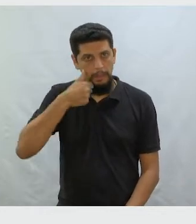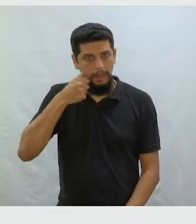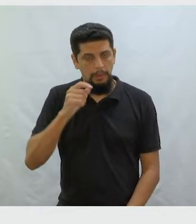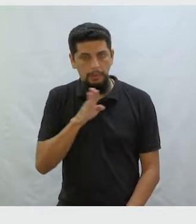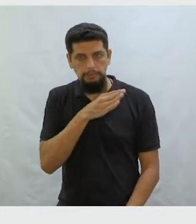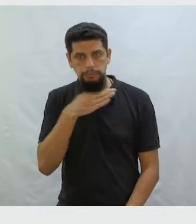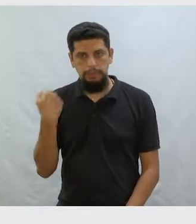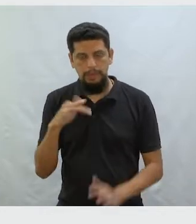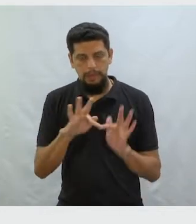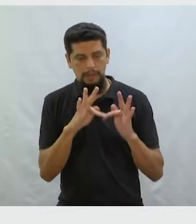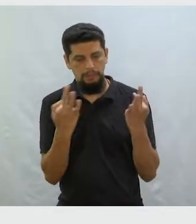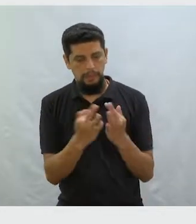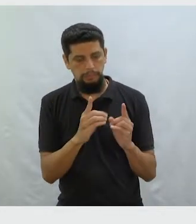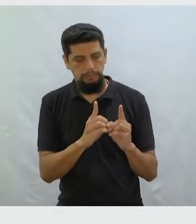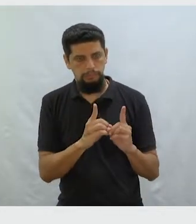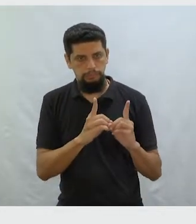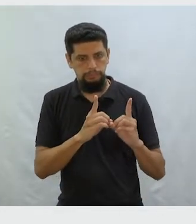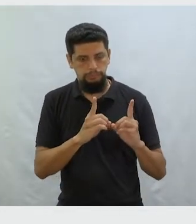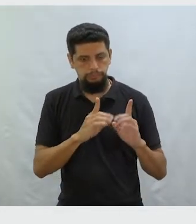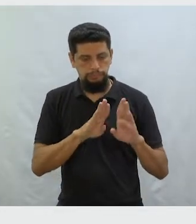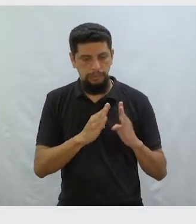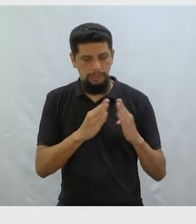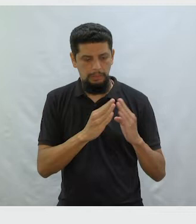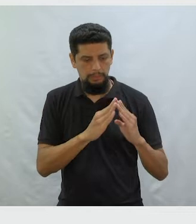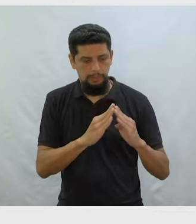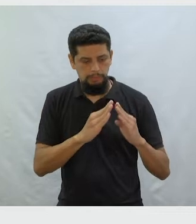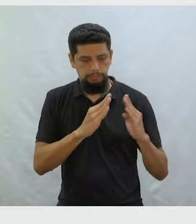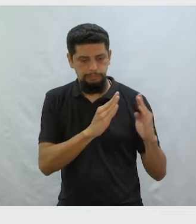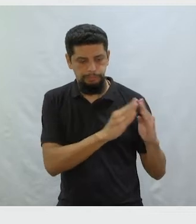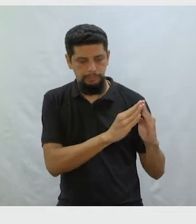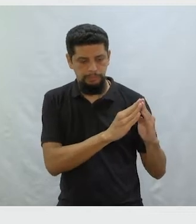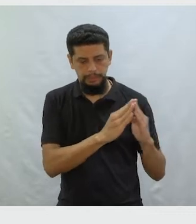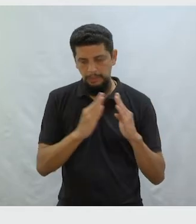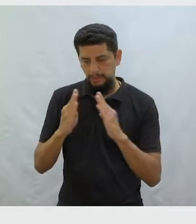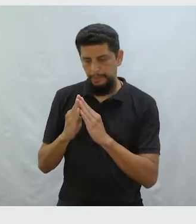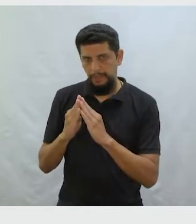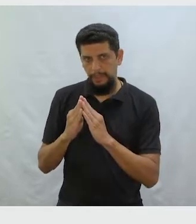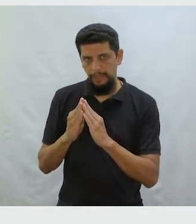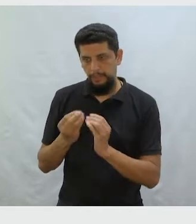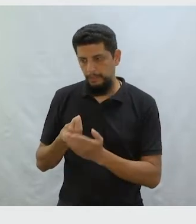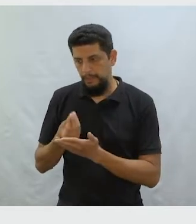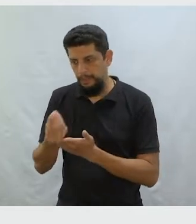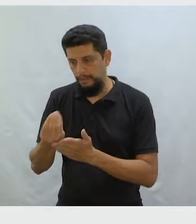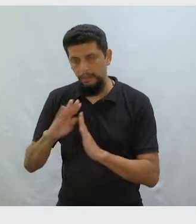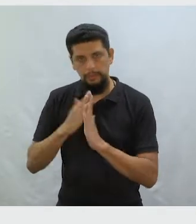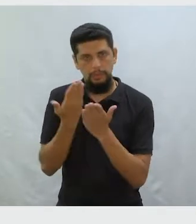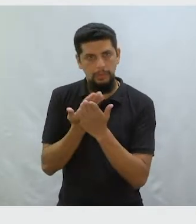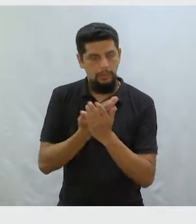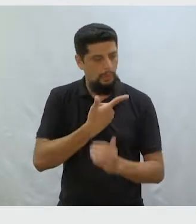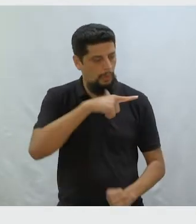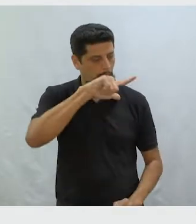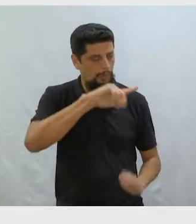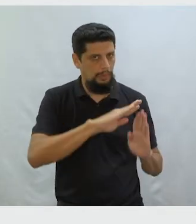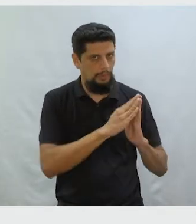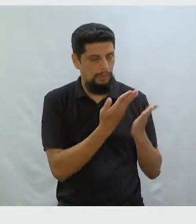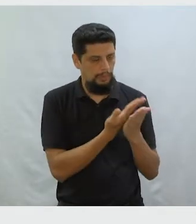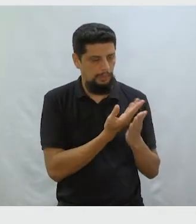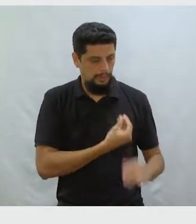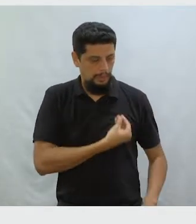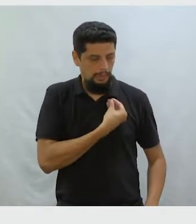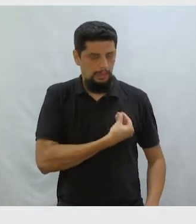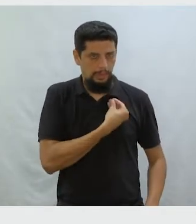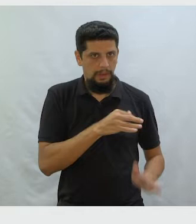morreu a família separou o casarão em dois uma parte foi doada para a escola e na outra ficou